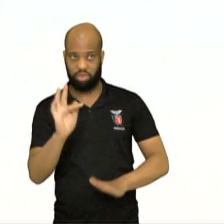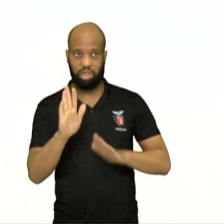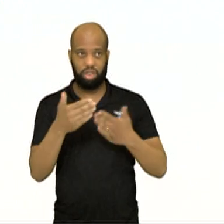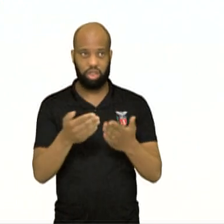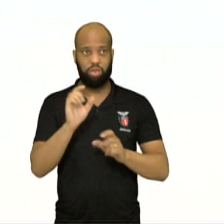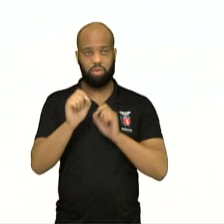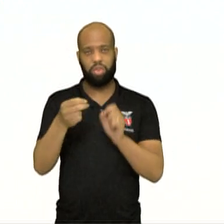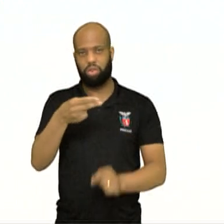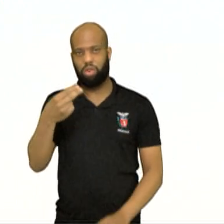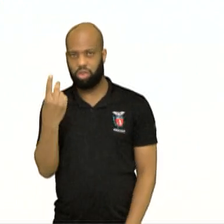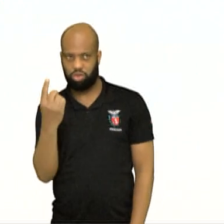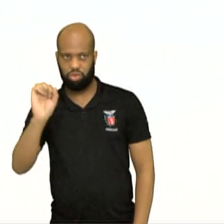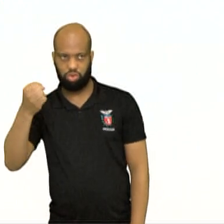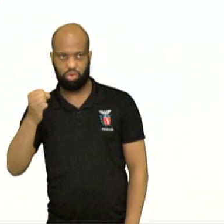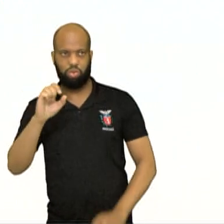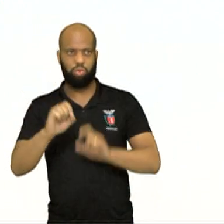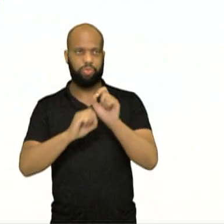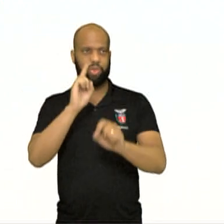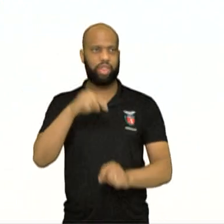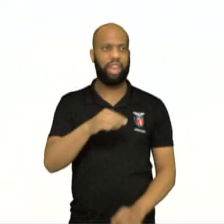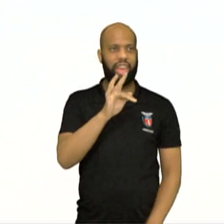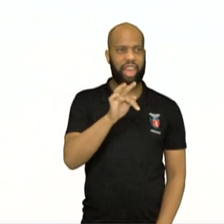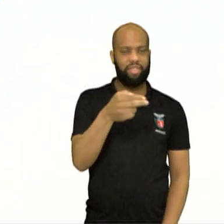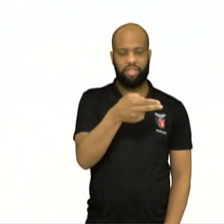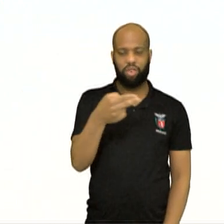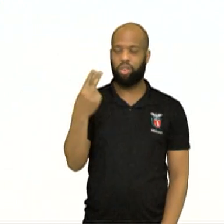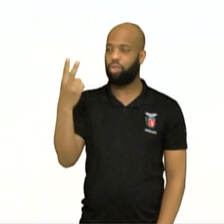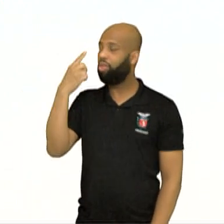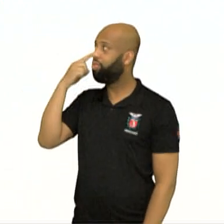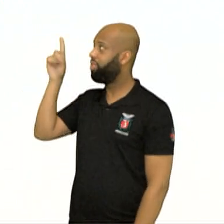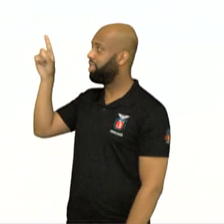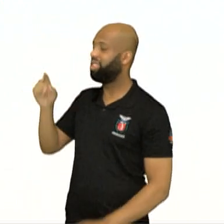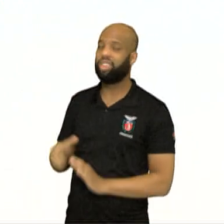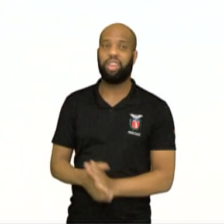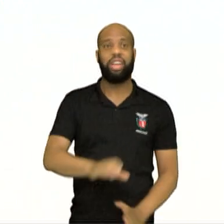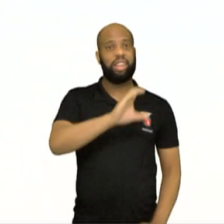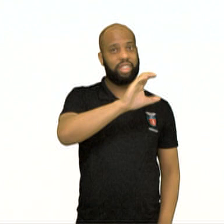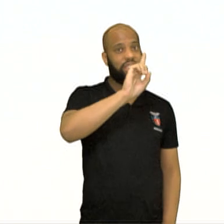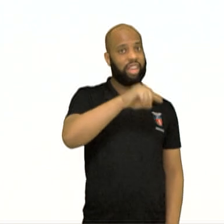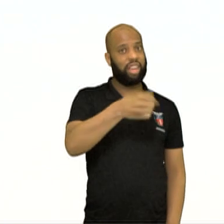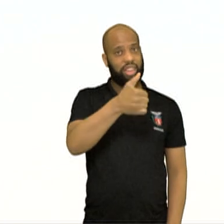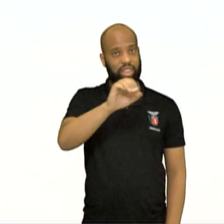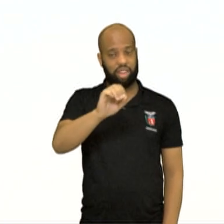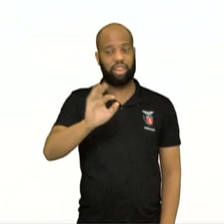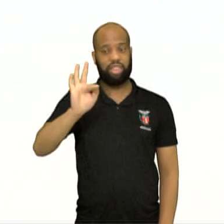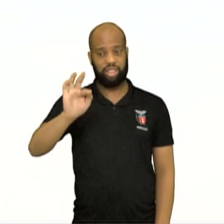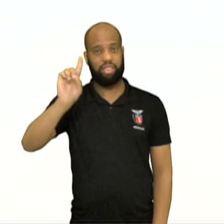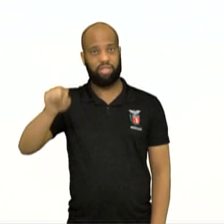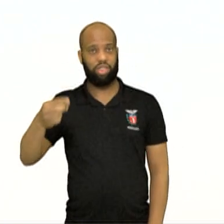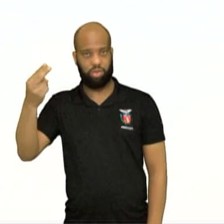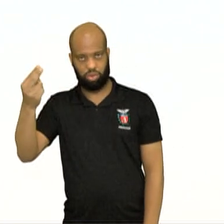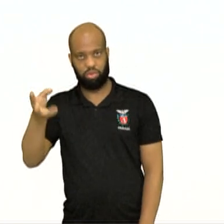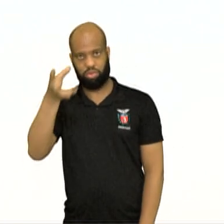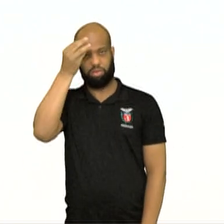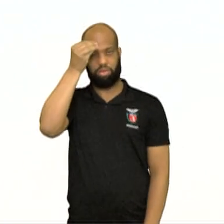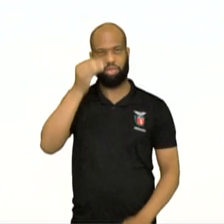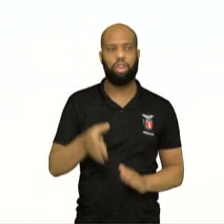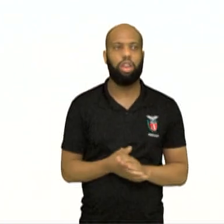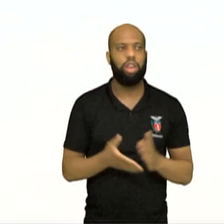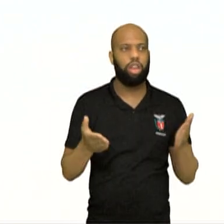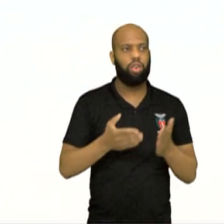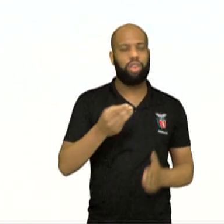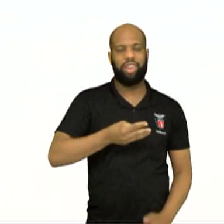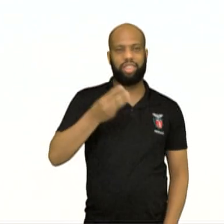tudo, o valor do F acaba sendo 2. Então, eu já sei que o C é 10 e que o F vai valer 2. Guarde esse valor.